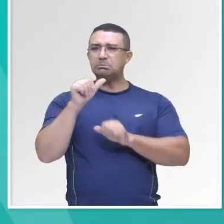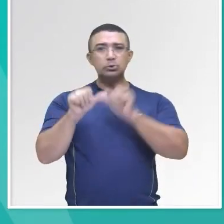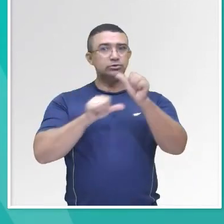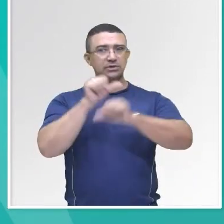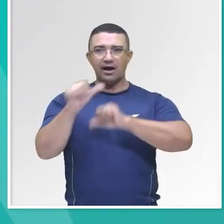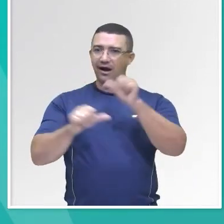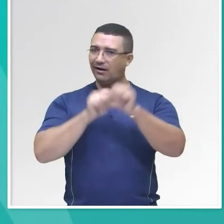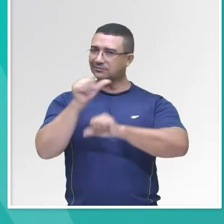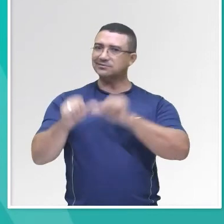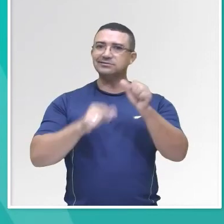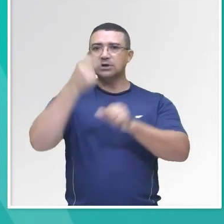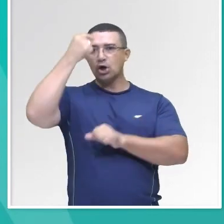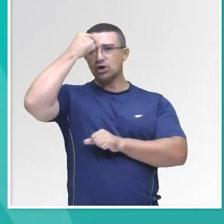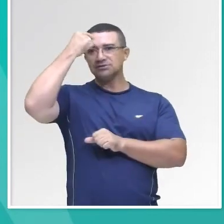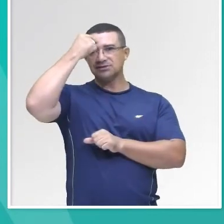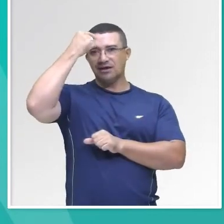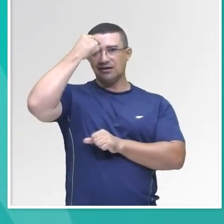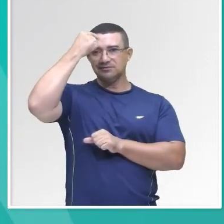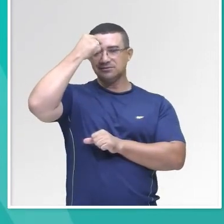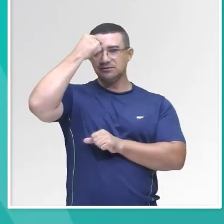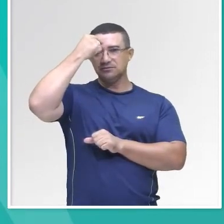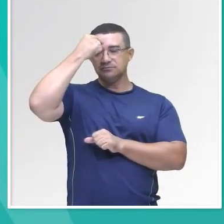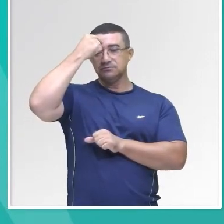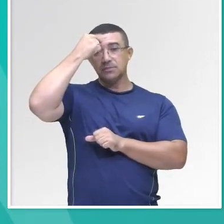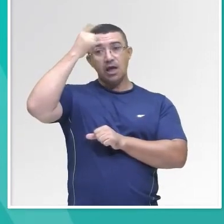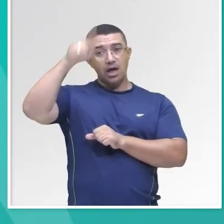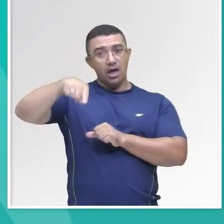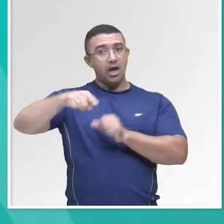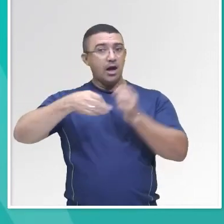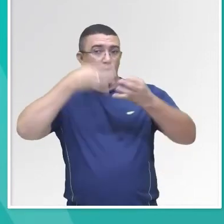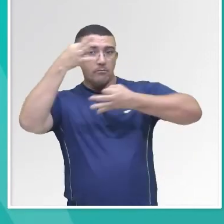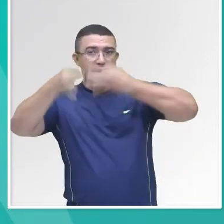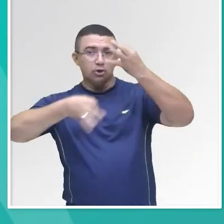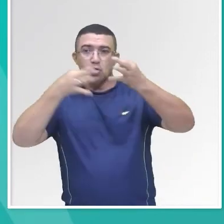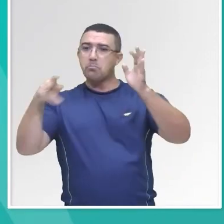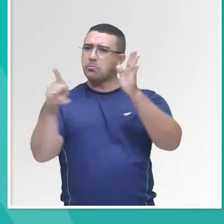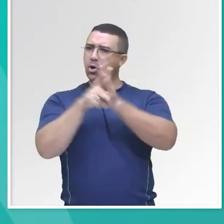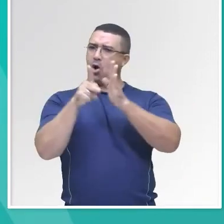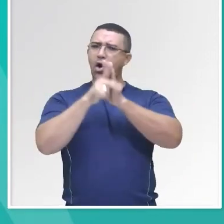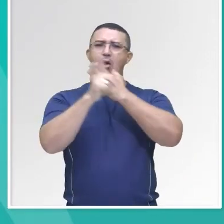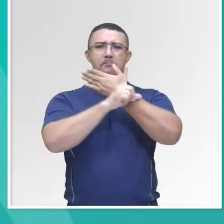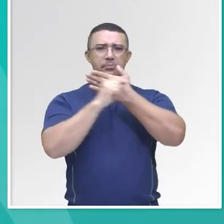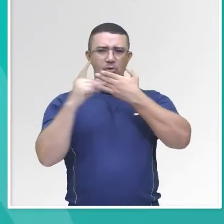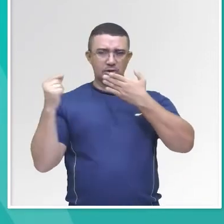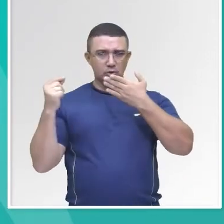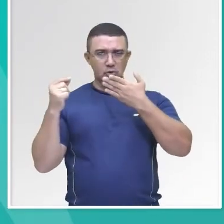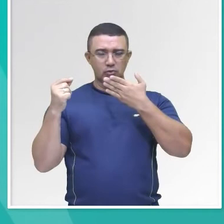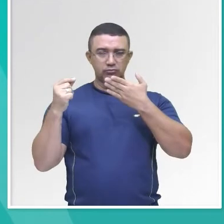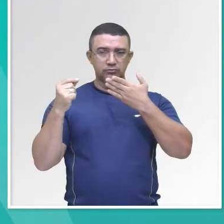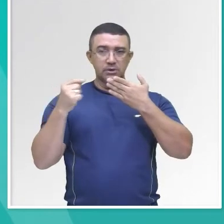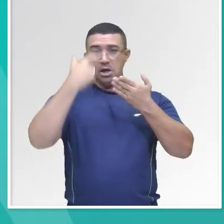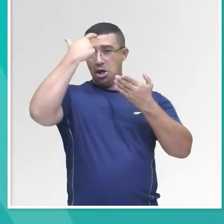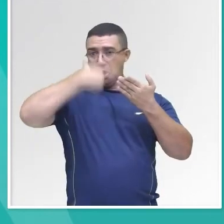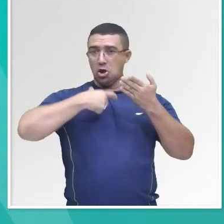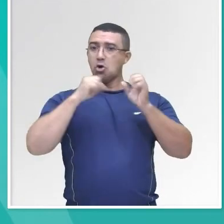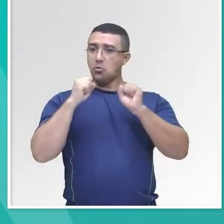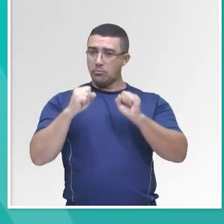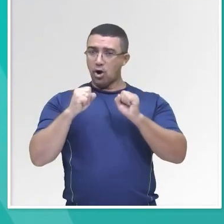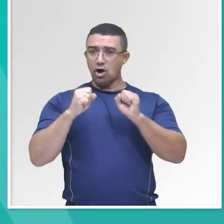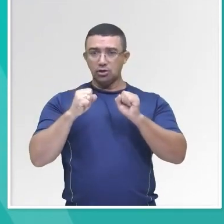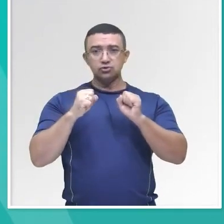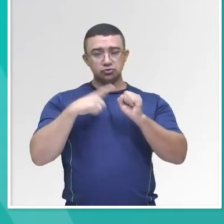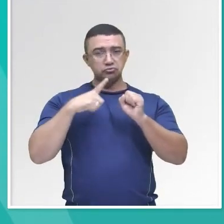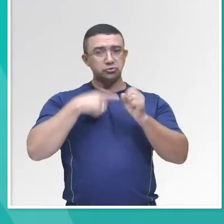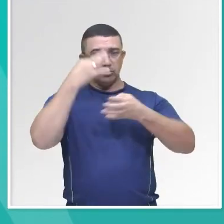está de acordo com o que ele pensa? Esse é o argumento dele, mas você pode ter o seu, eu posso ter o meu. Eu estou de acordo,